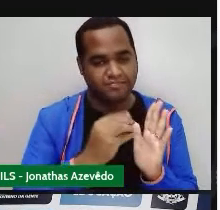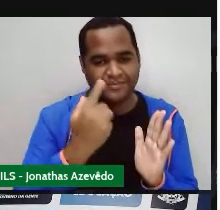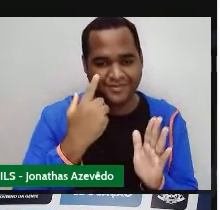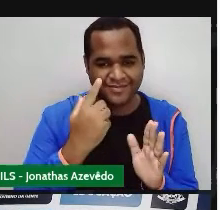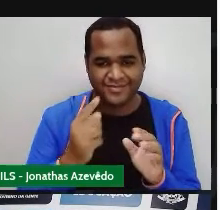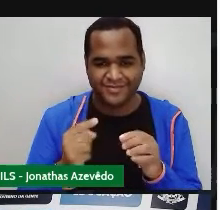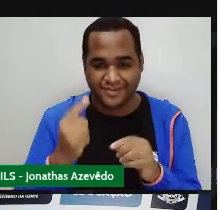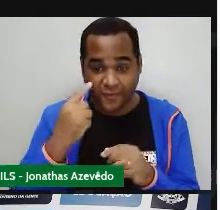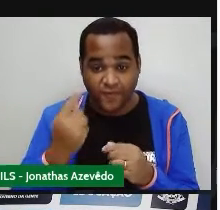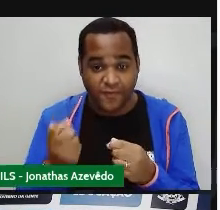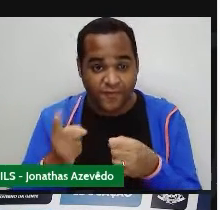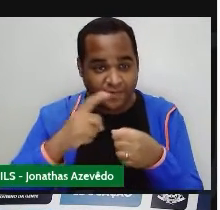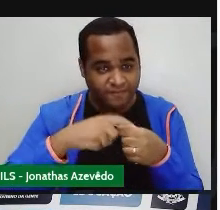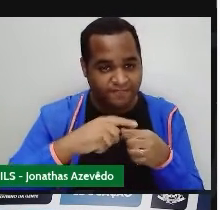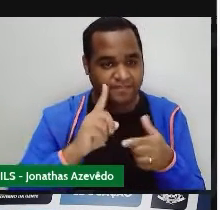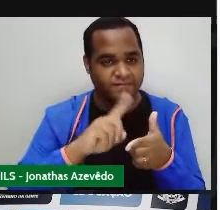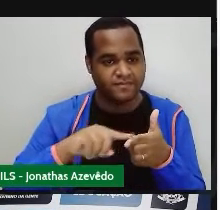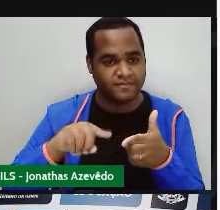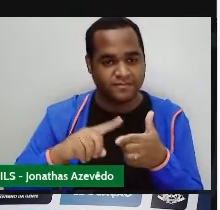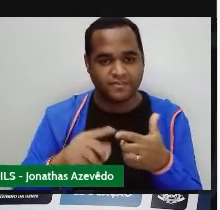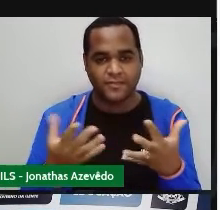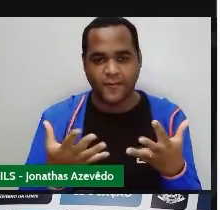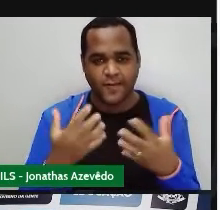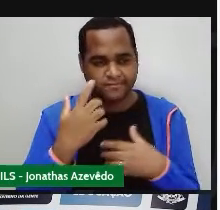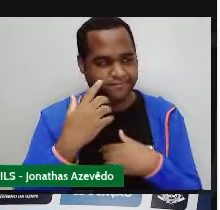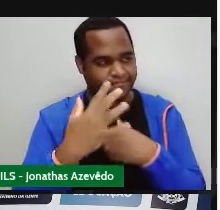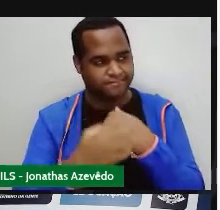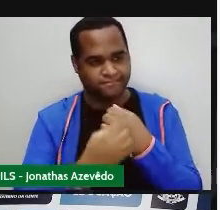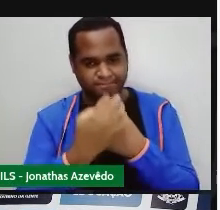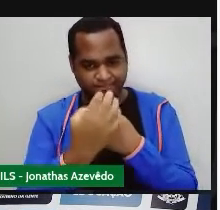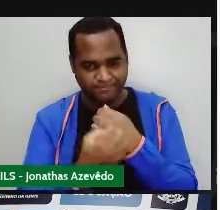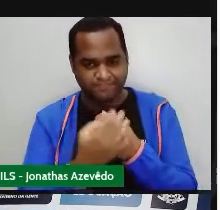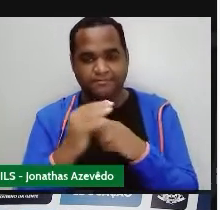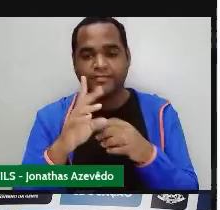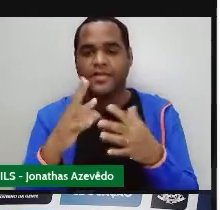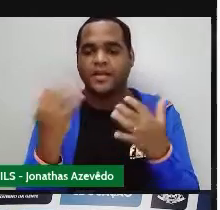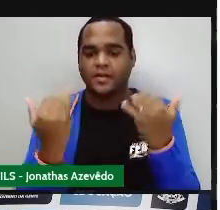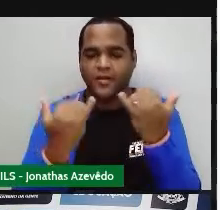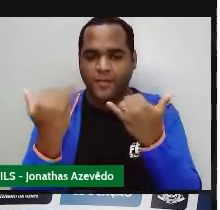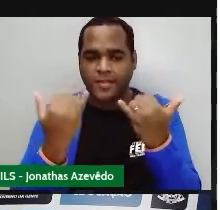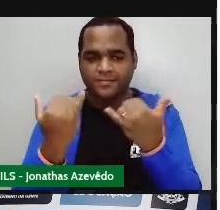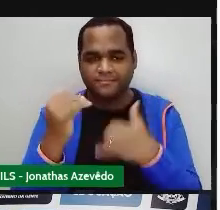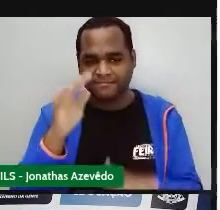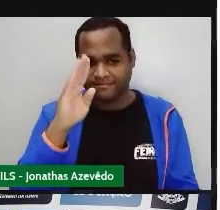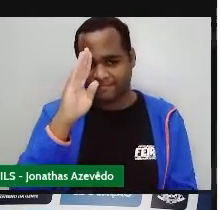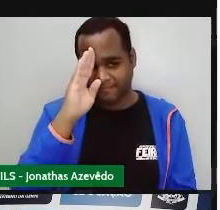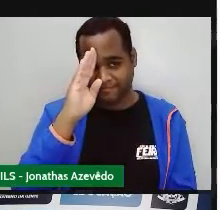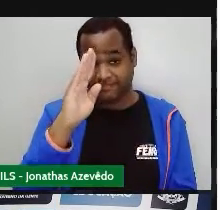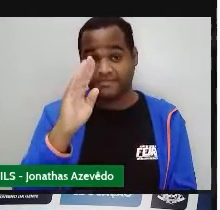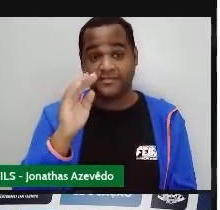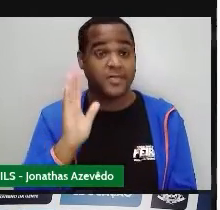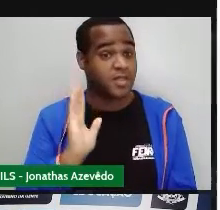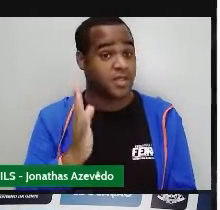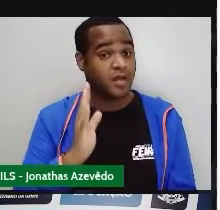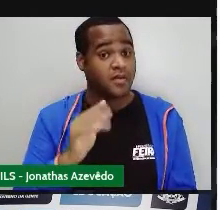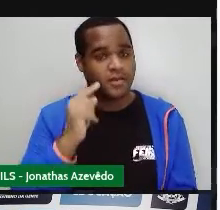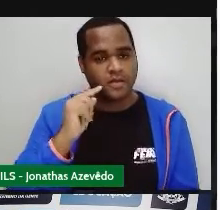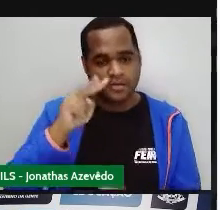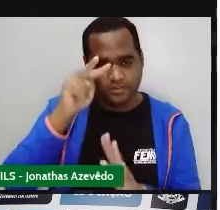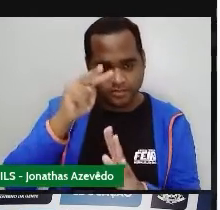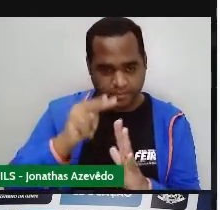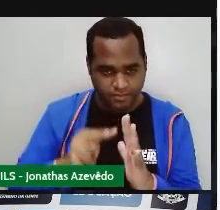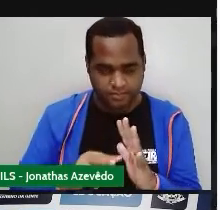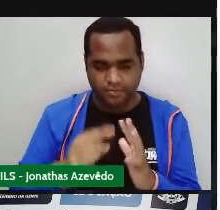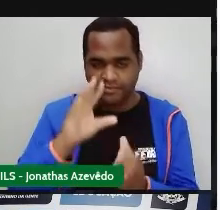problema e vamos né catar essas informações principais porque a gente já fez uma leitura atenciosa